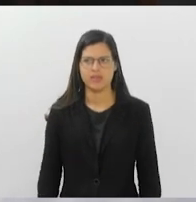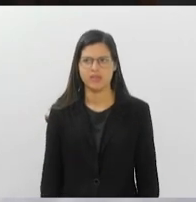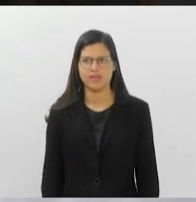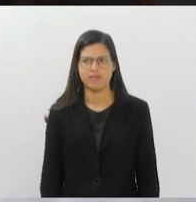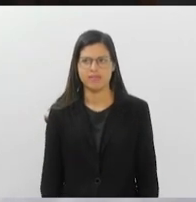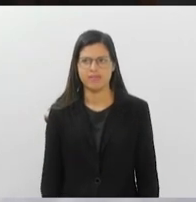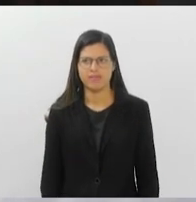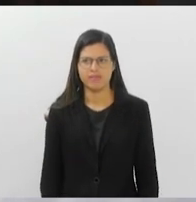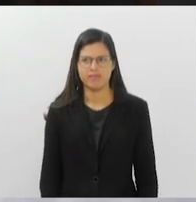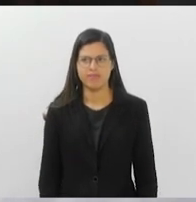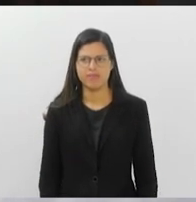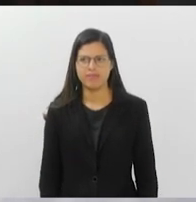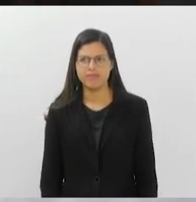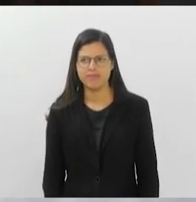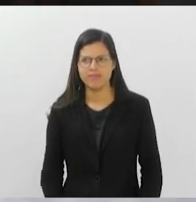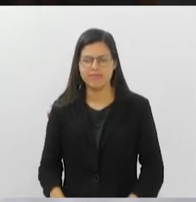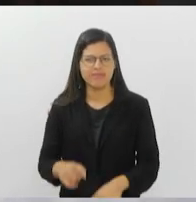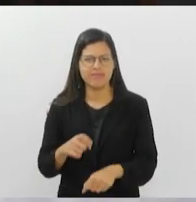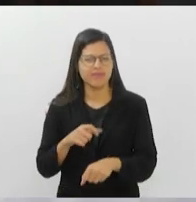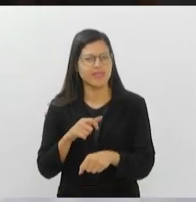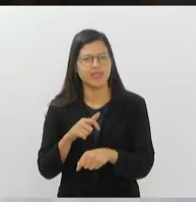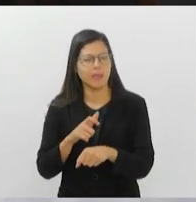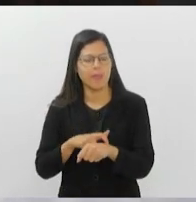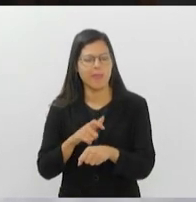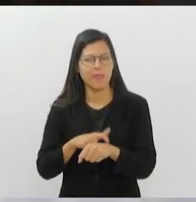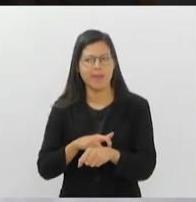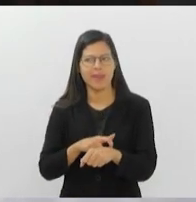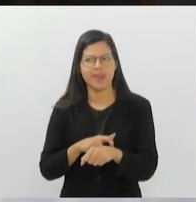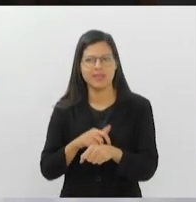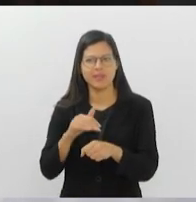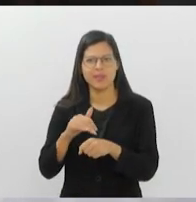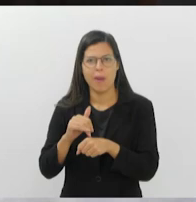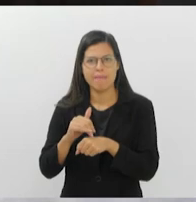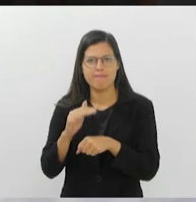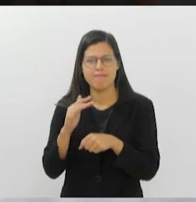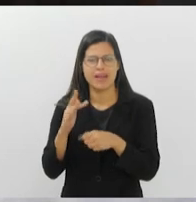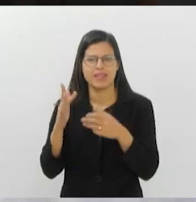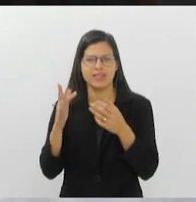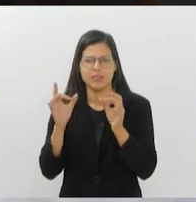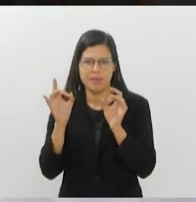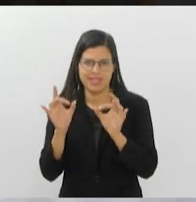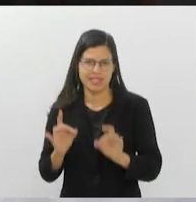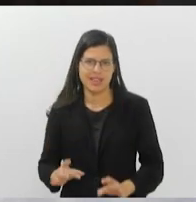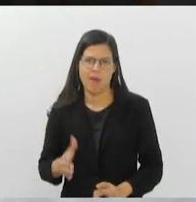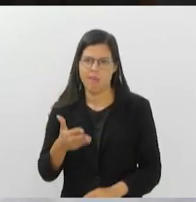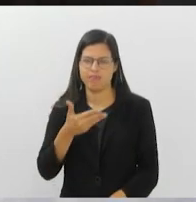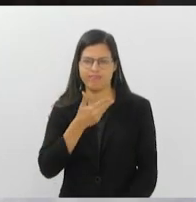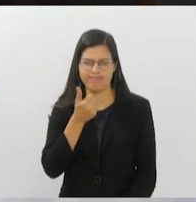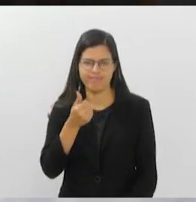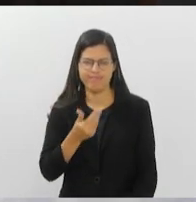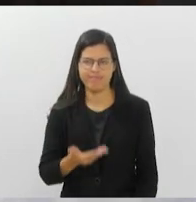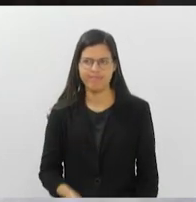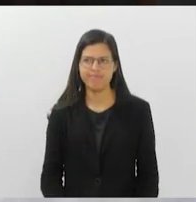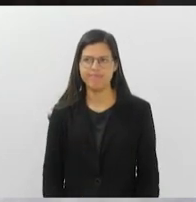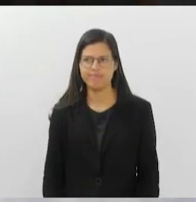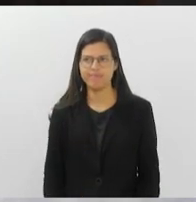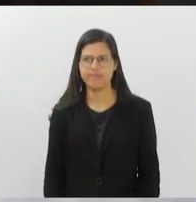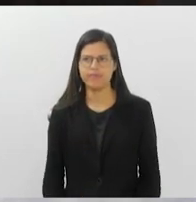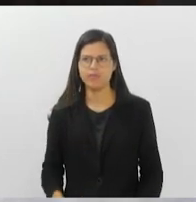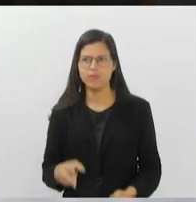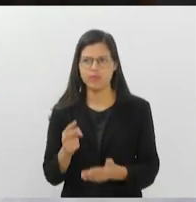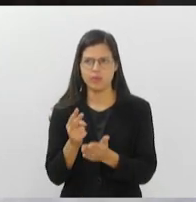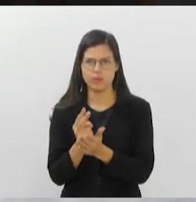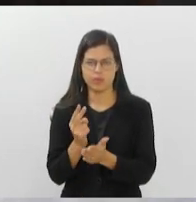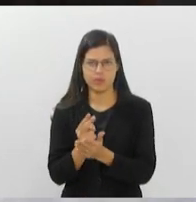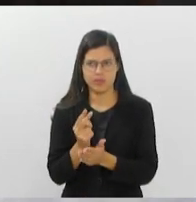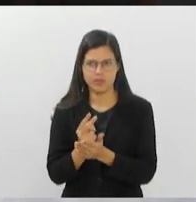faz com que esse momento seja ainda mais intenso, ainda melhor. E, gente, dando continuidade